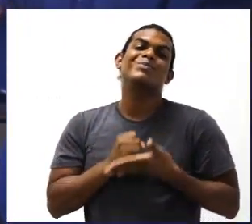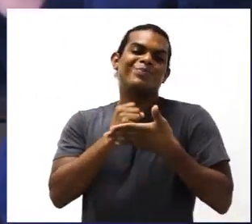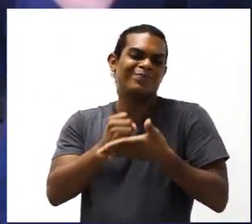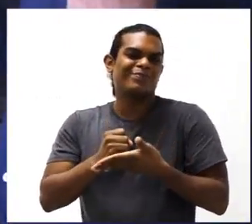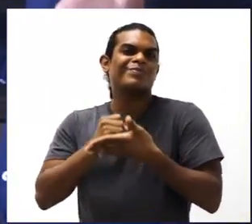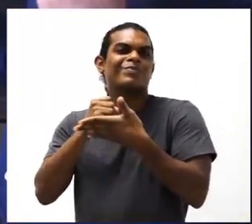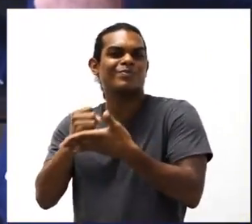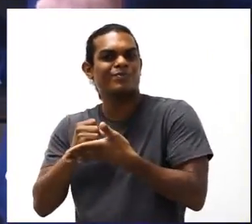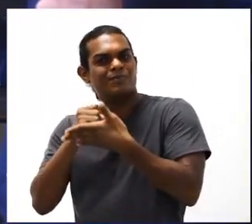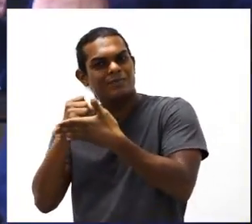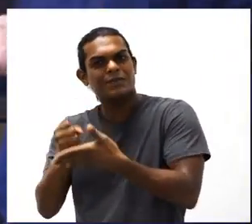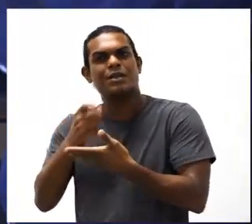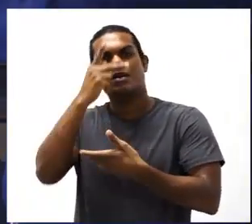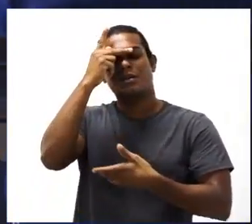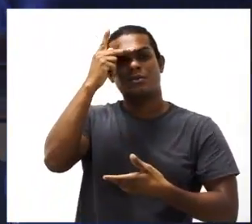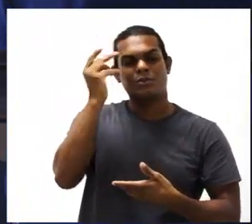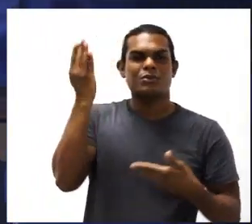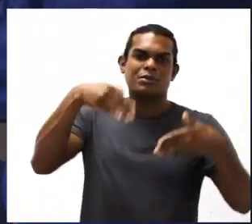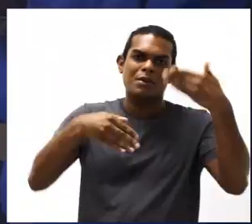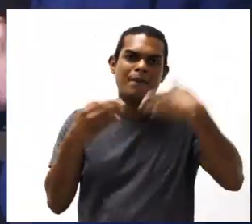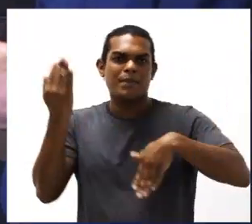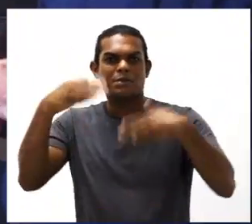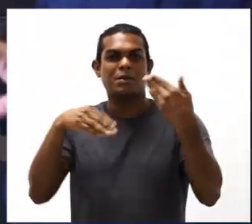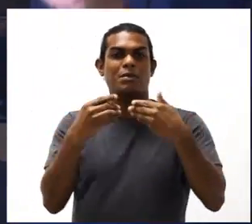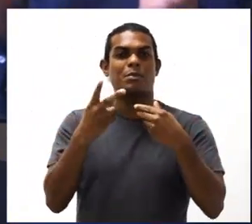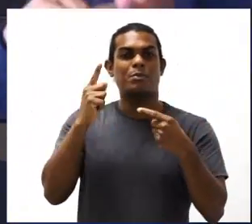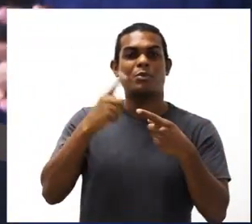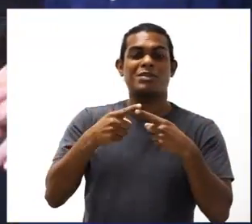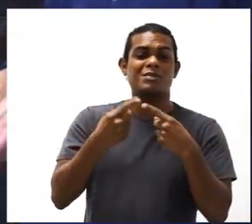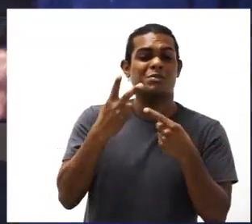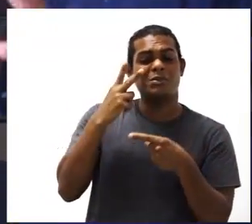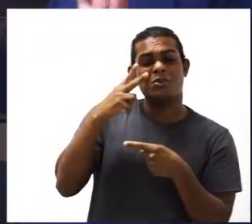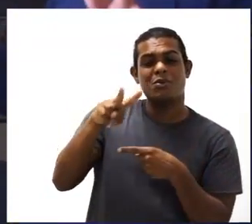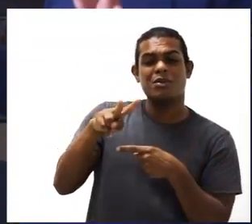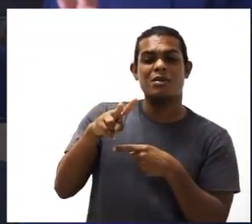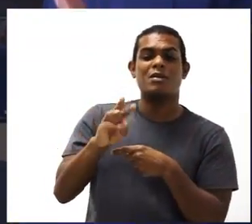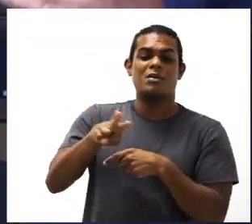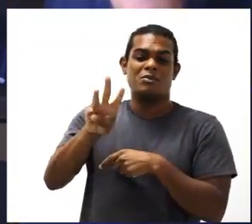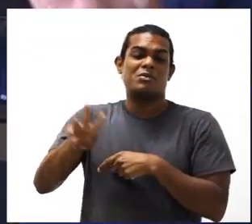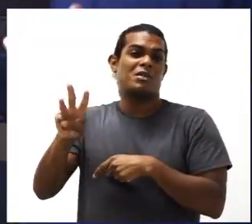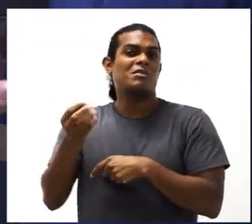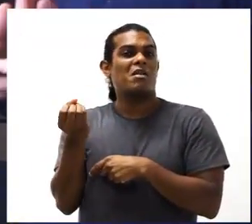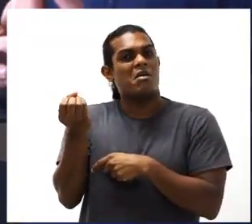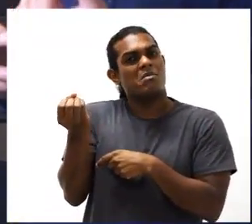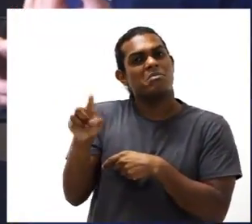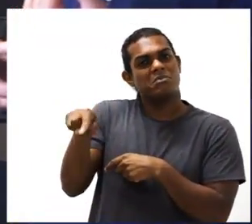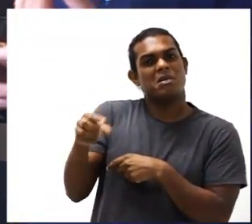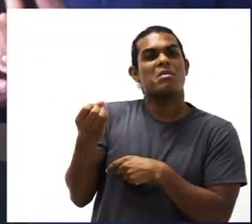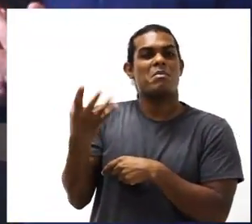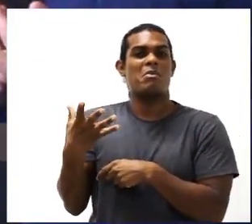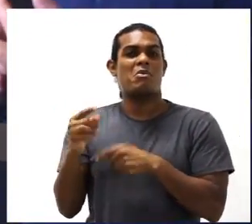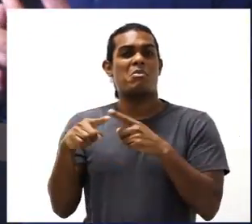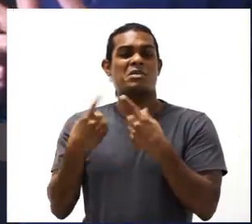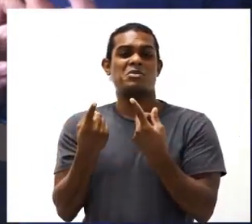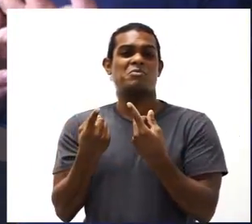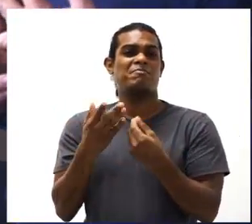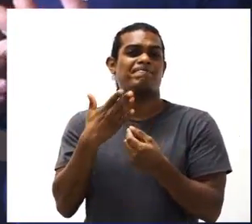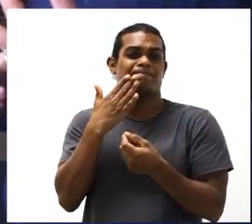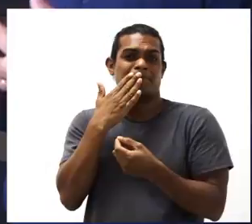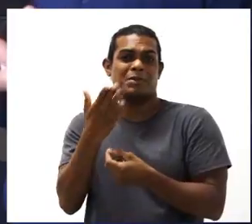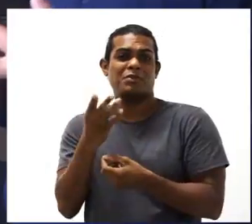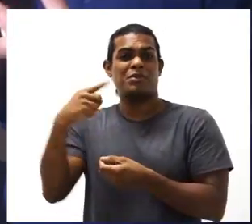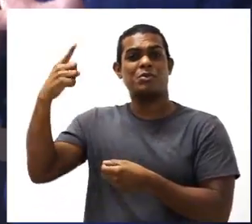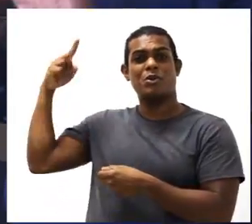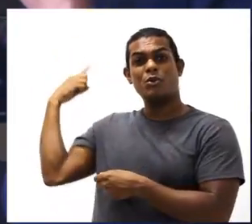participarem, senão as pessoas ficam lá, o sistema é muito bonitinho, mas olha, eu preferi o anterior e não vou fazer nada. Então, se você não alimenta, não atualiza os